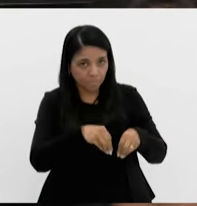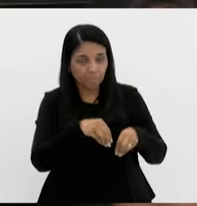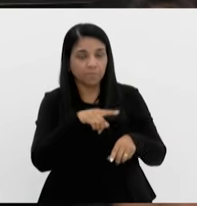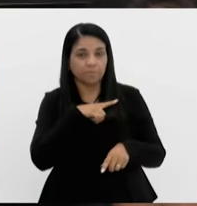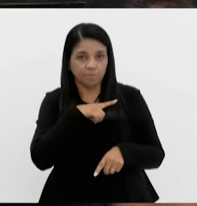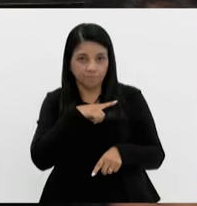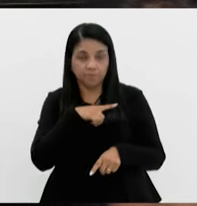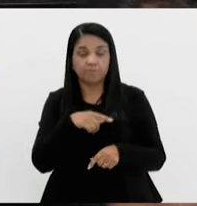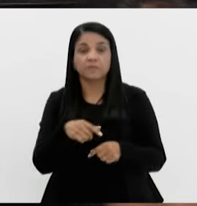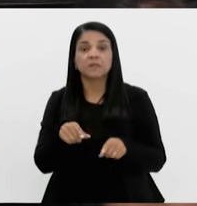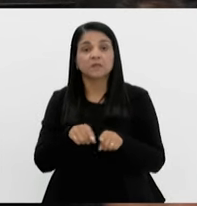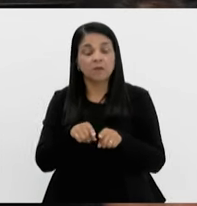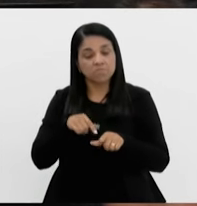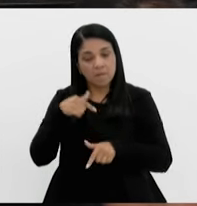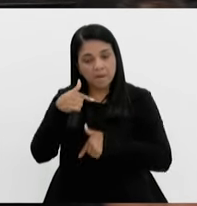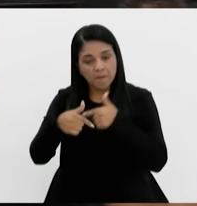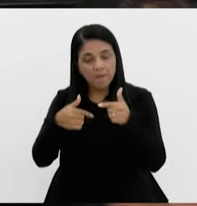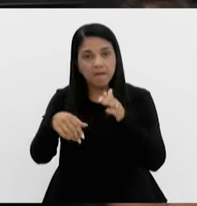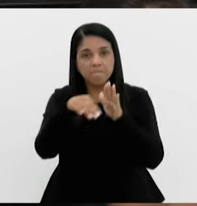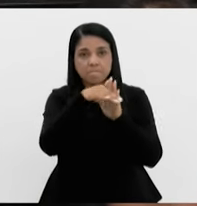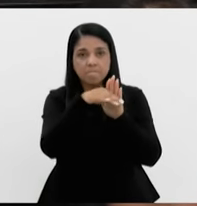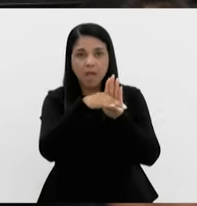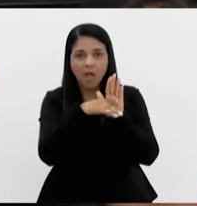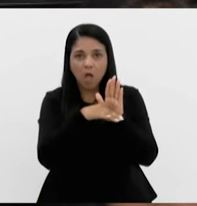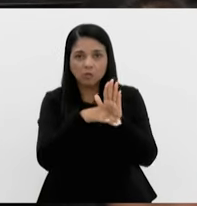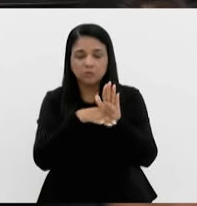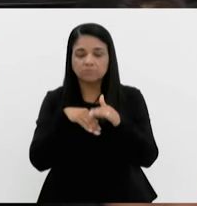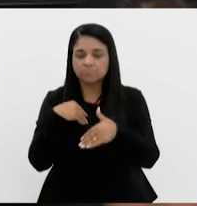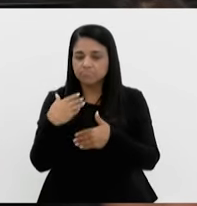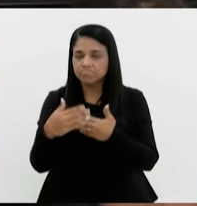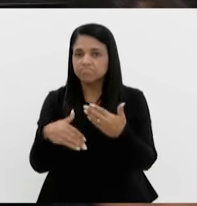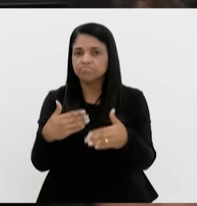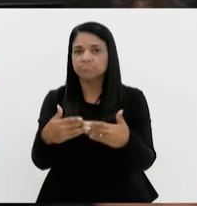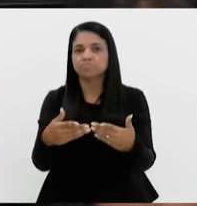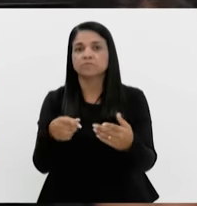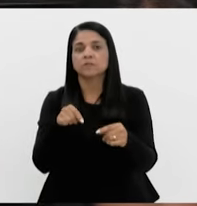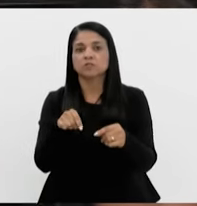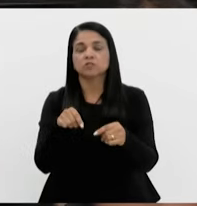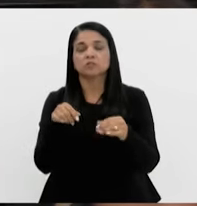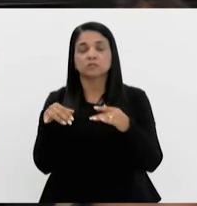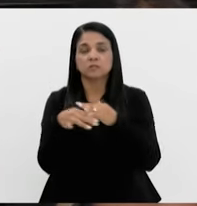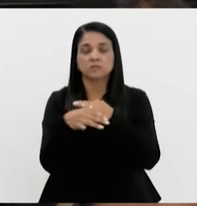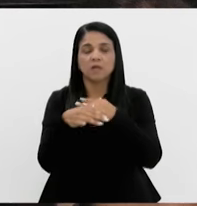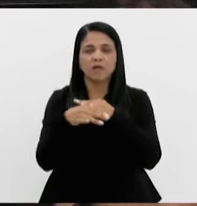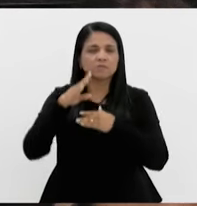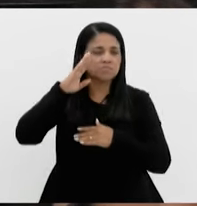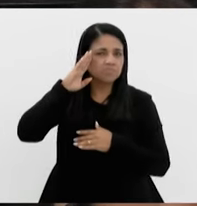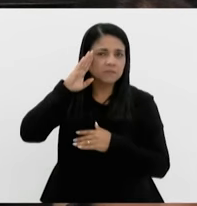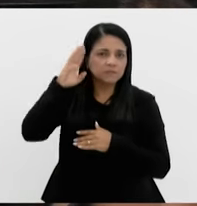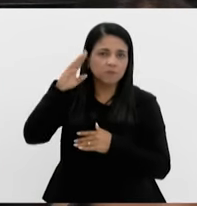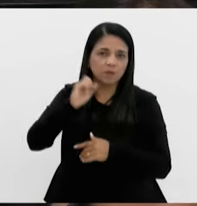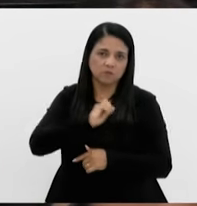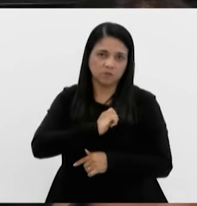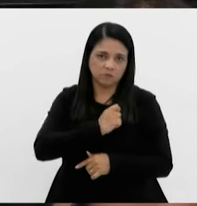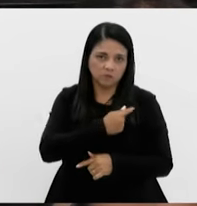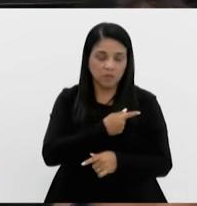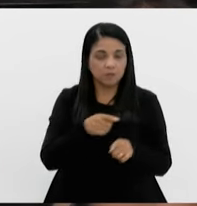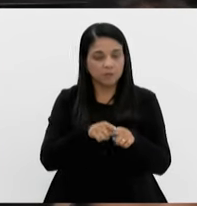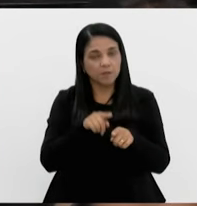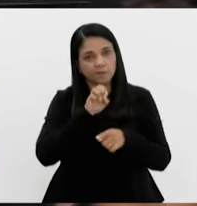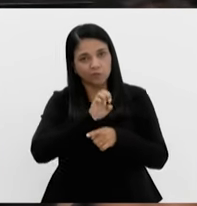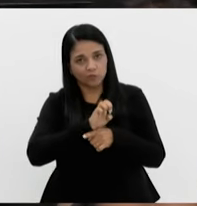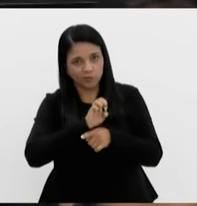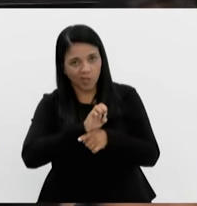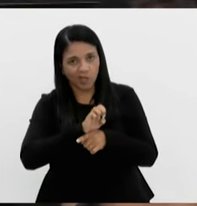avançando porque esta é uma pauta fundamental não apenas pra cidade de São Gonçalo mas também pro estado do Rio de Janeiro